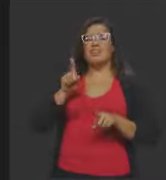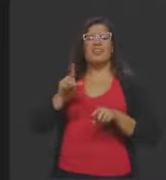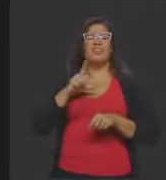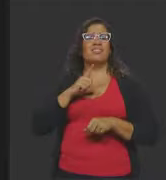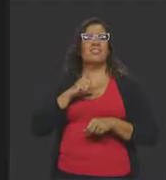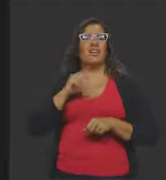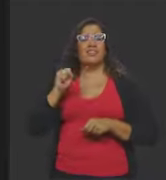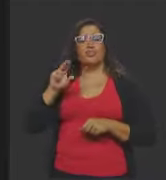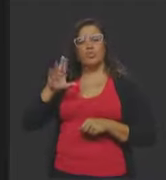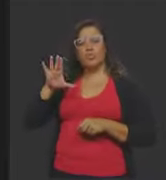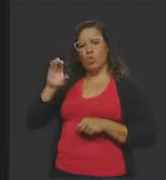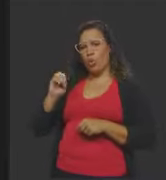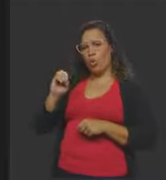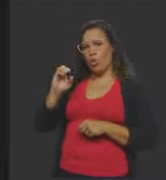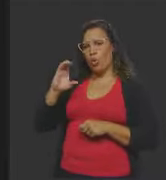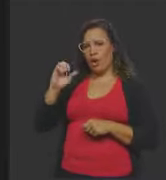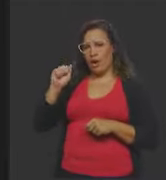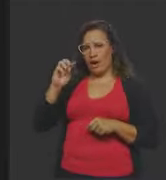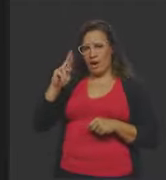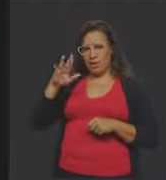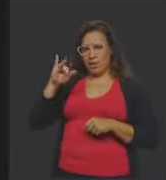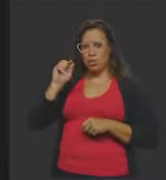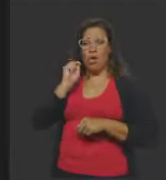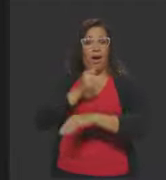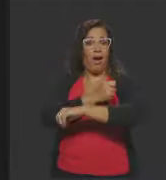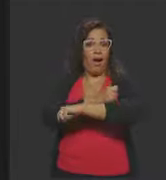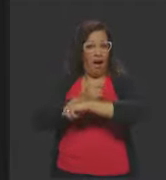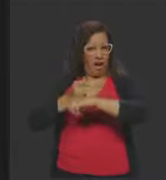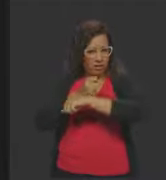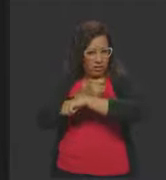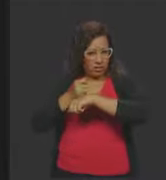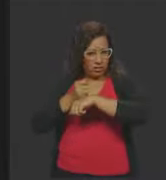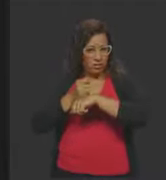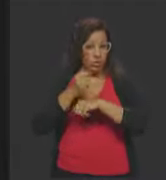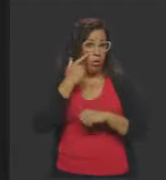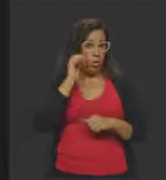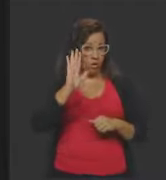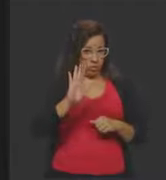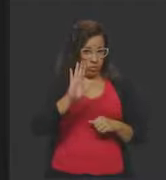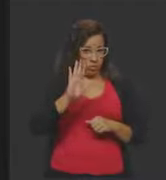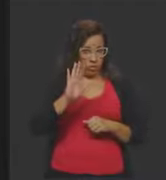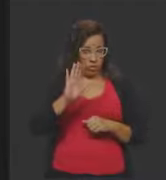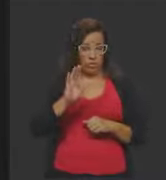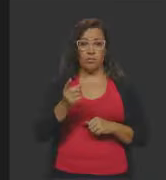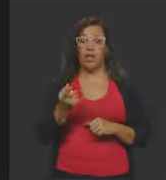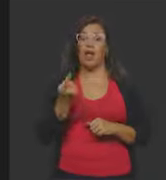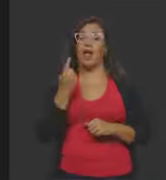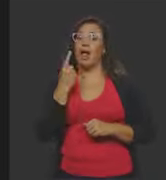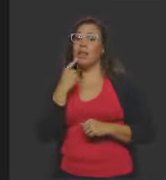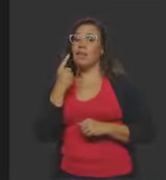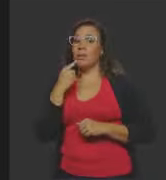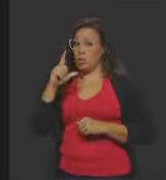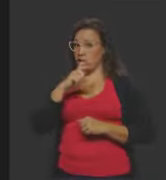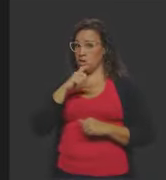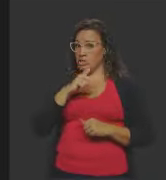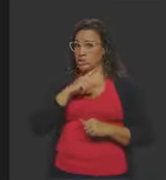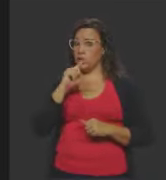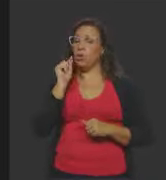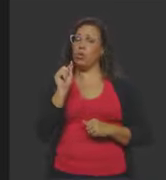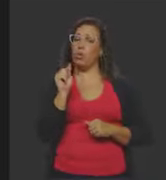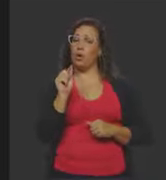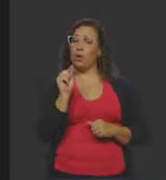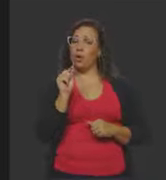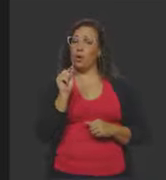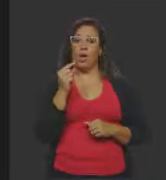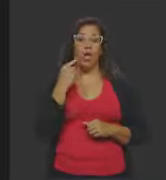gástrico? Primeiro, ácido clorídrico. Olha aqui, olha só. Na boca você tinha uma região